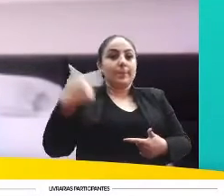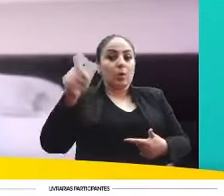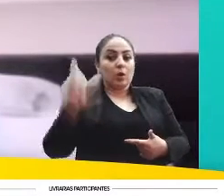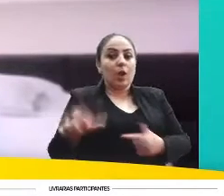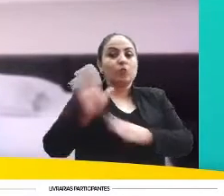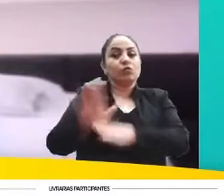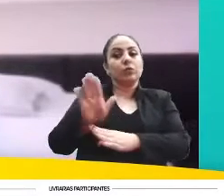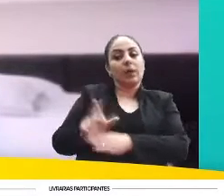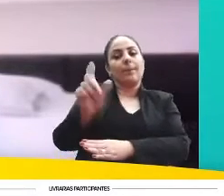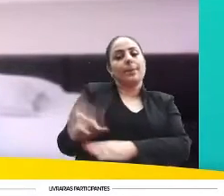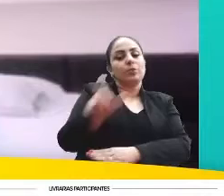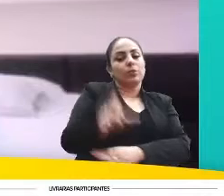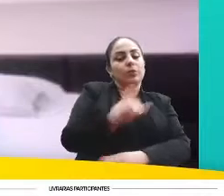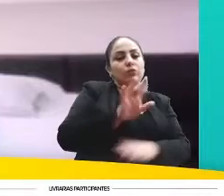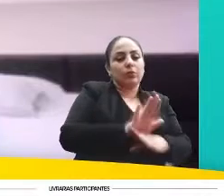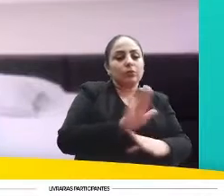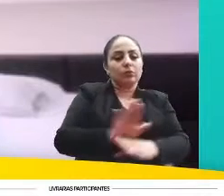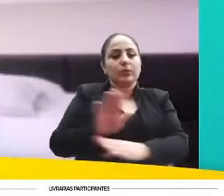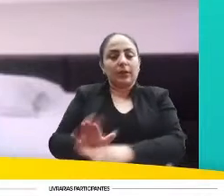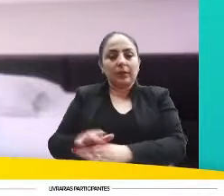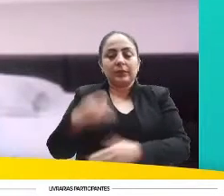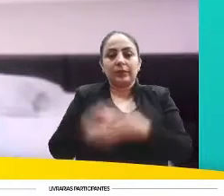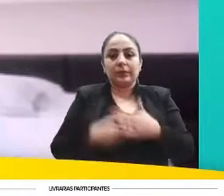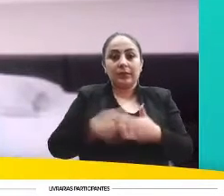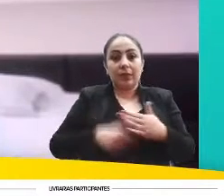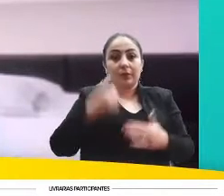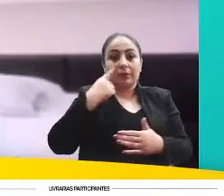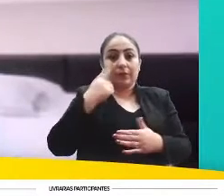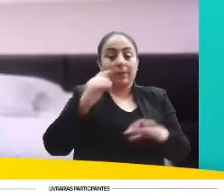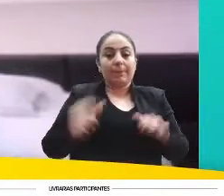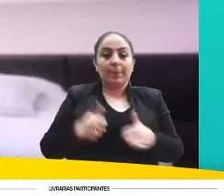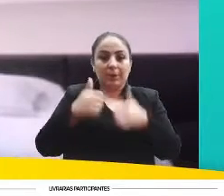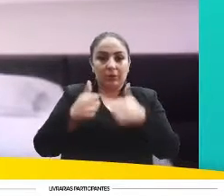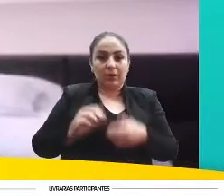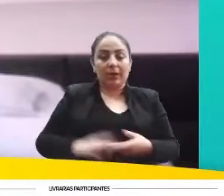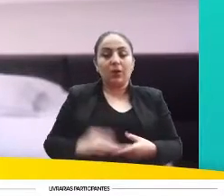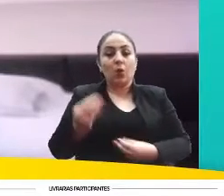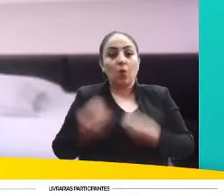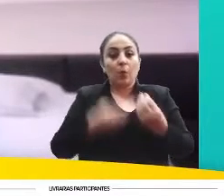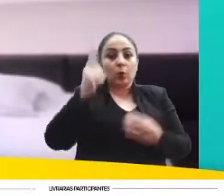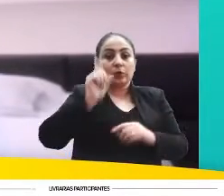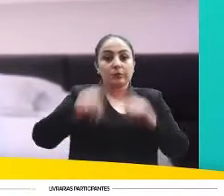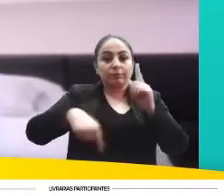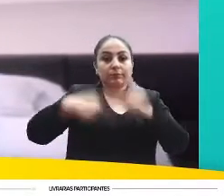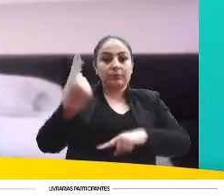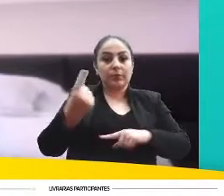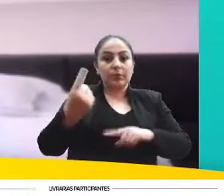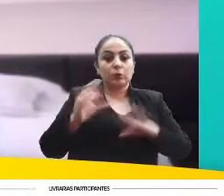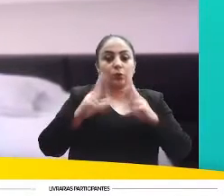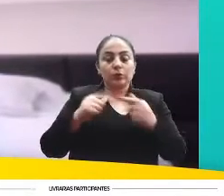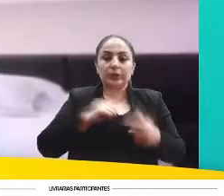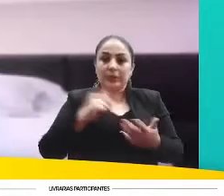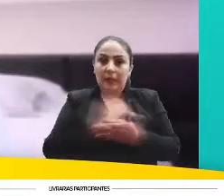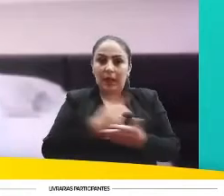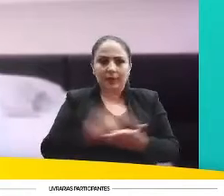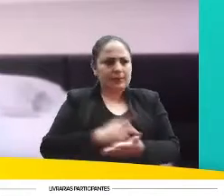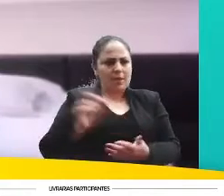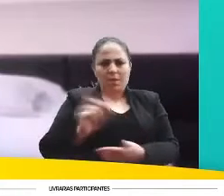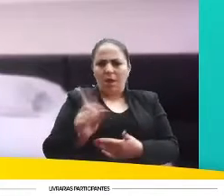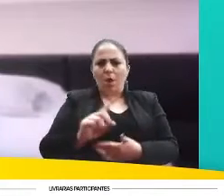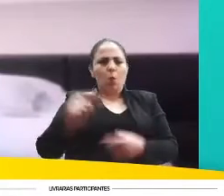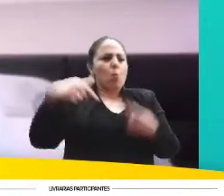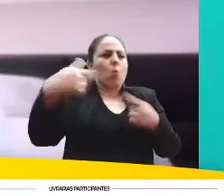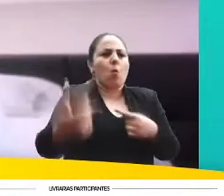de ajudar o outro, de procurar se melhorar, de combater o que tem de errado nele, não de combater